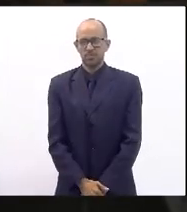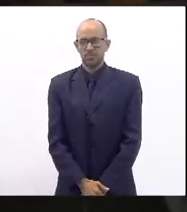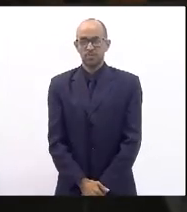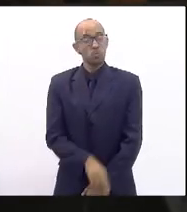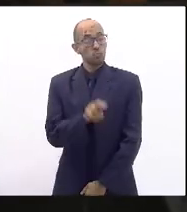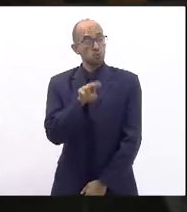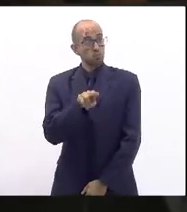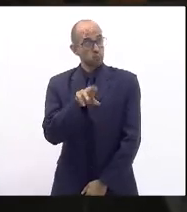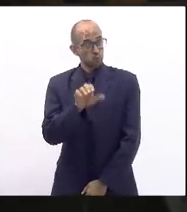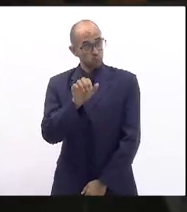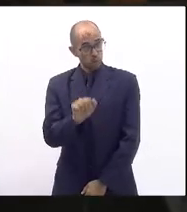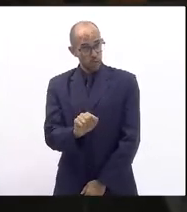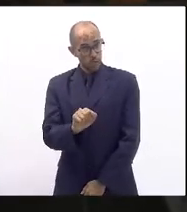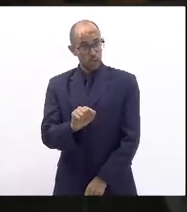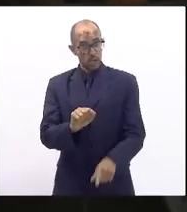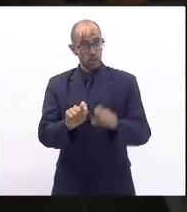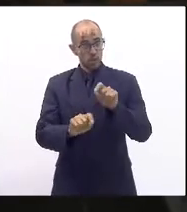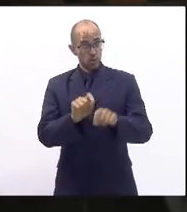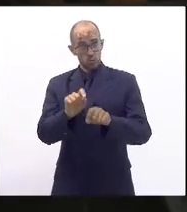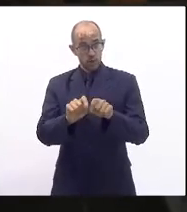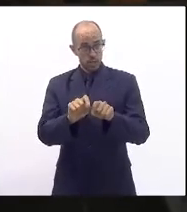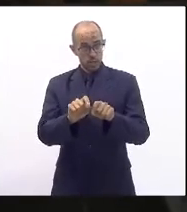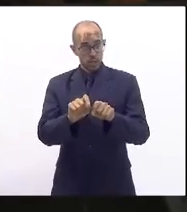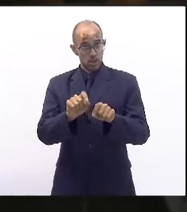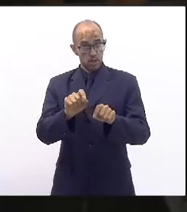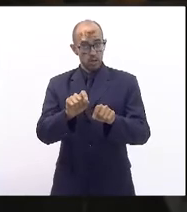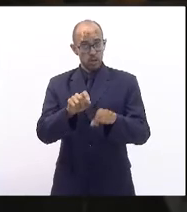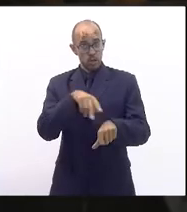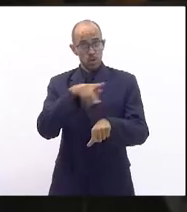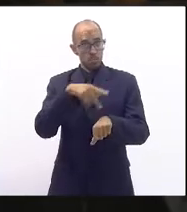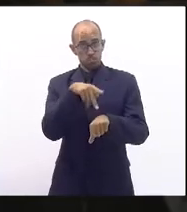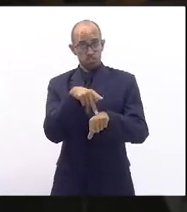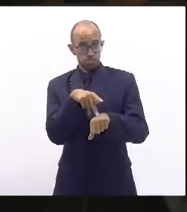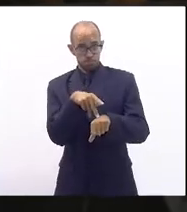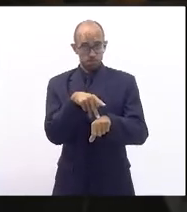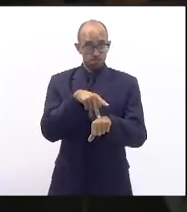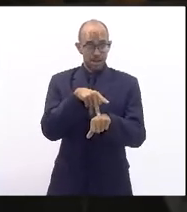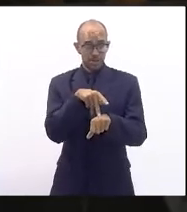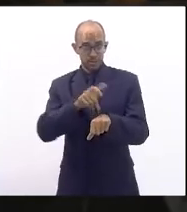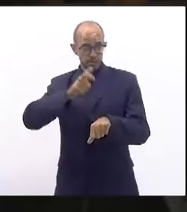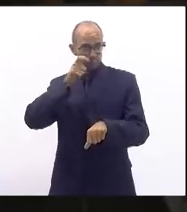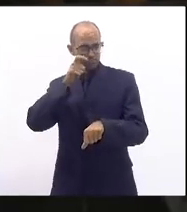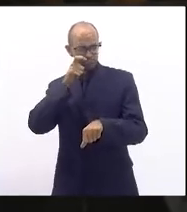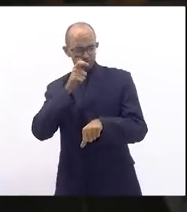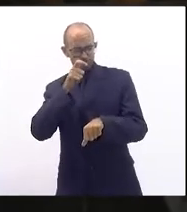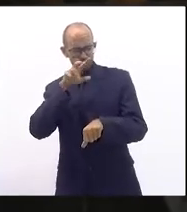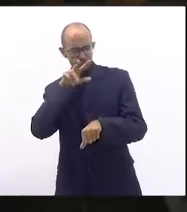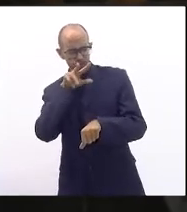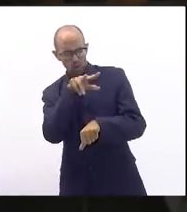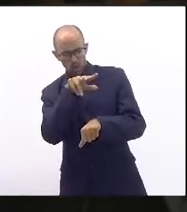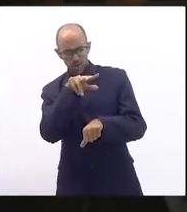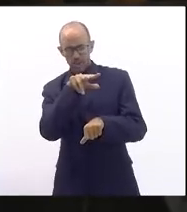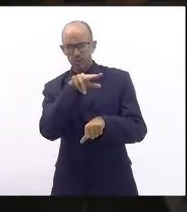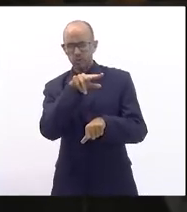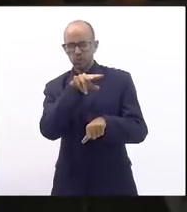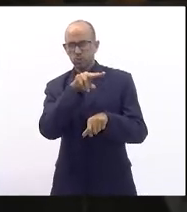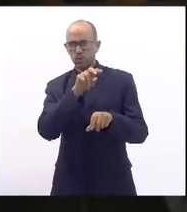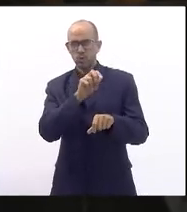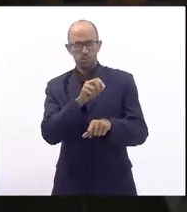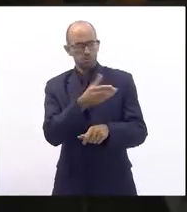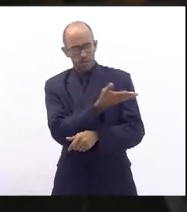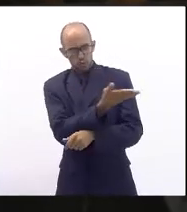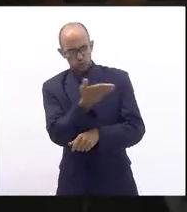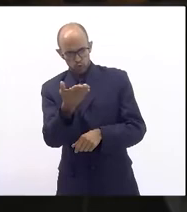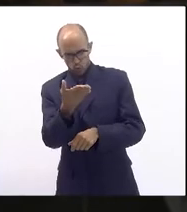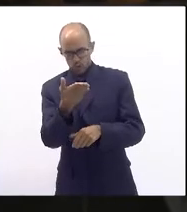nunca senhor isso a nação esteve tão atentamente olhando para